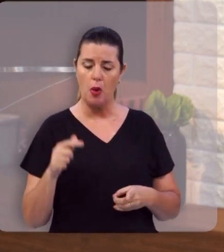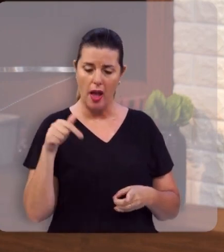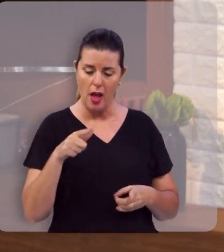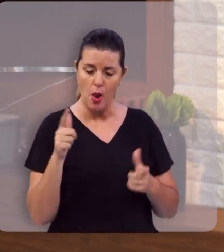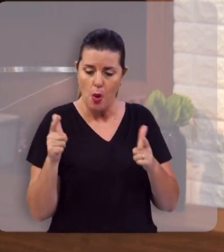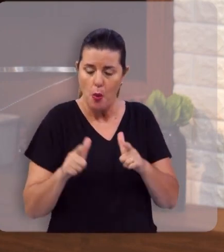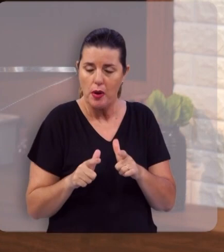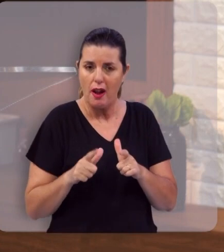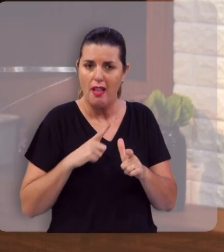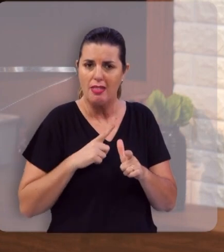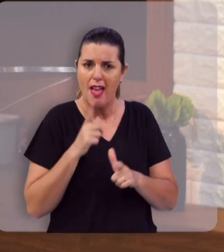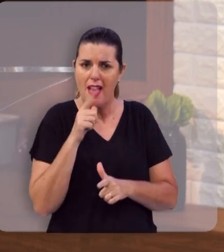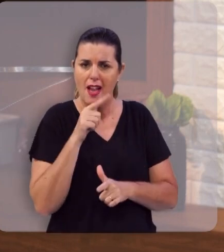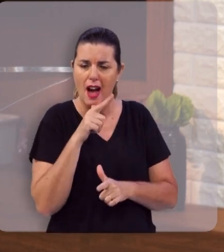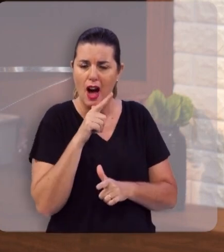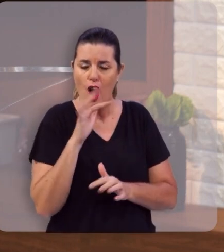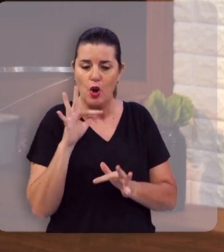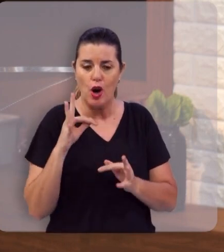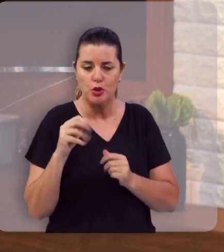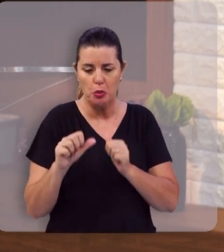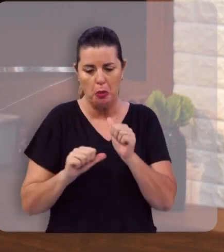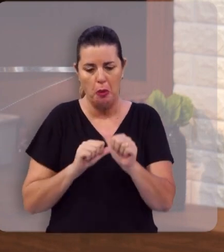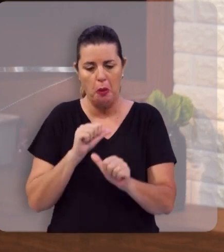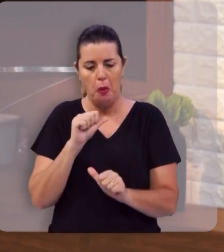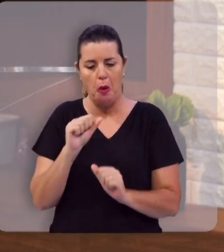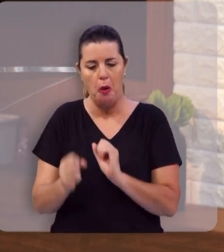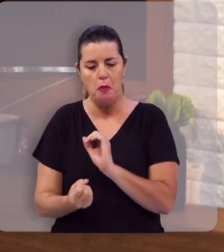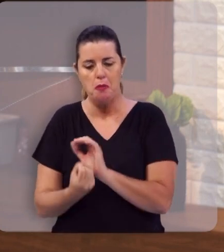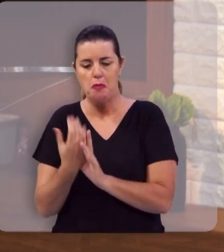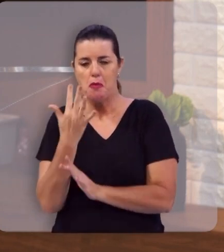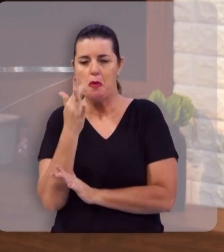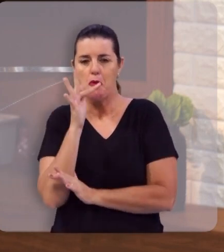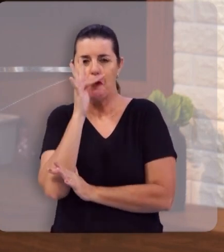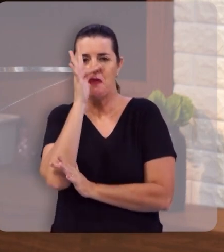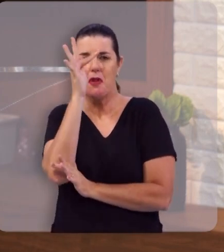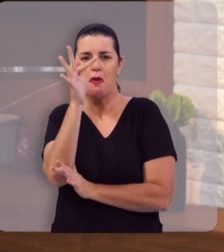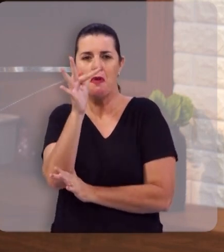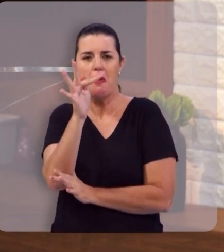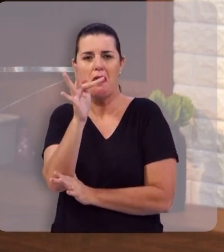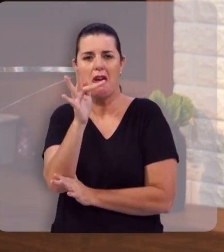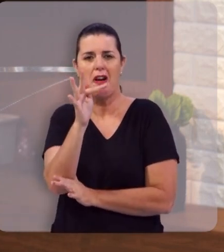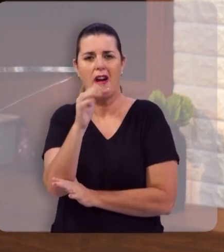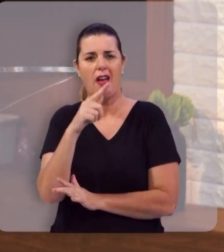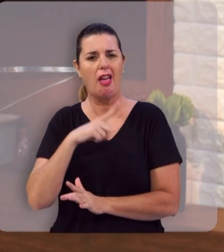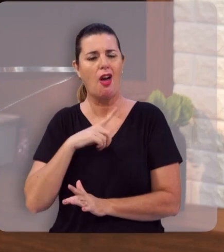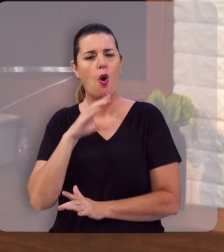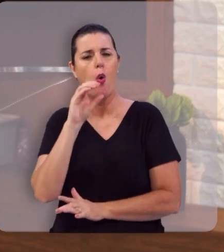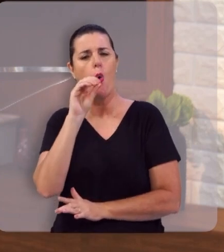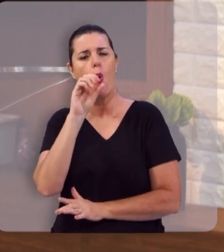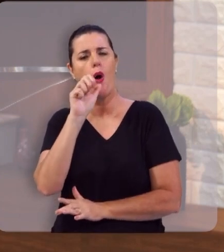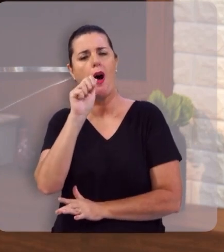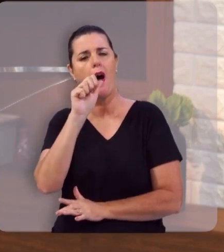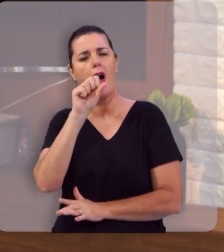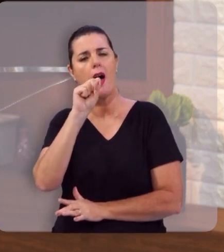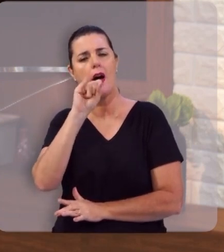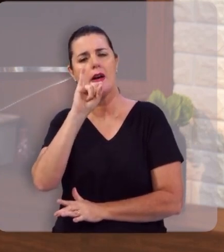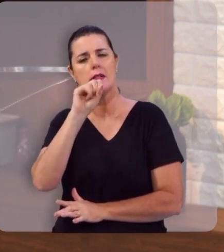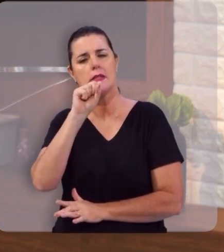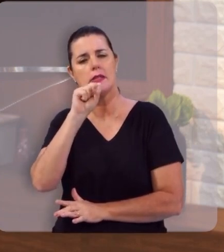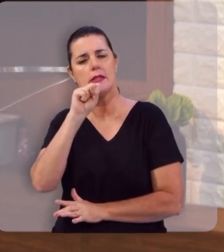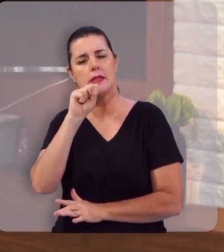águas passam, tudo volta a florescer. Ali se cria um oásis, e a